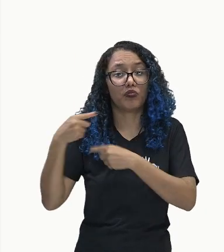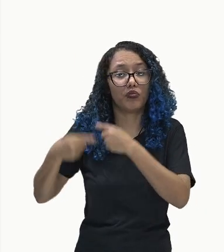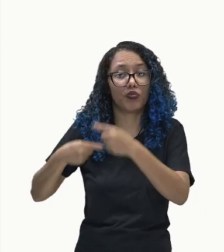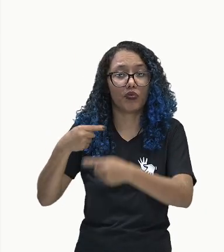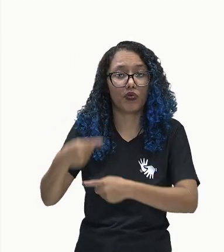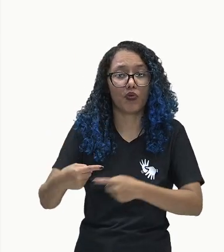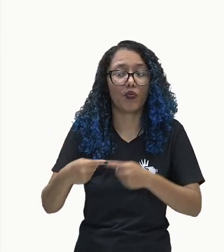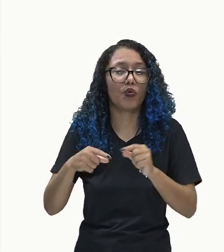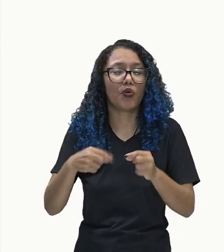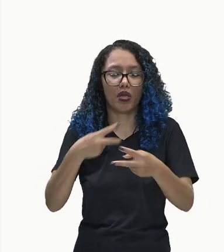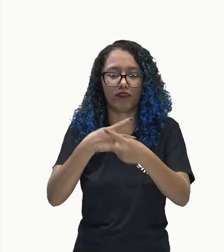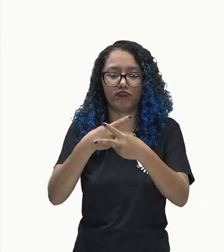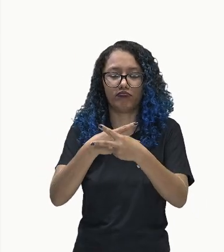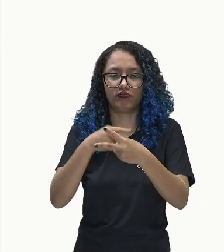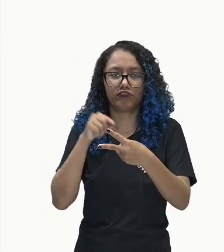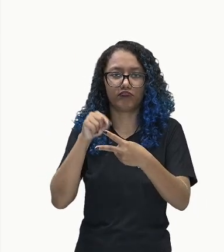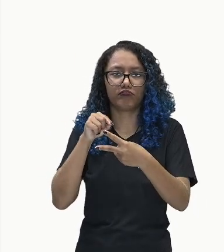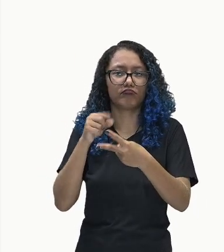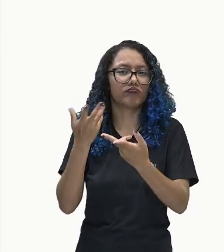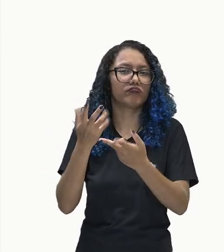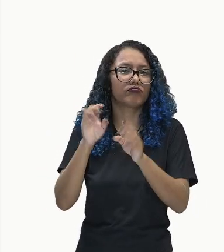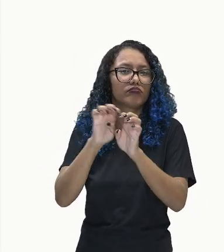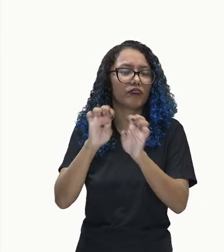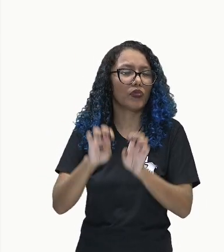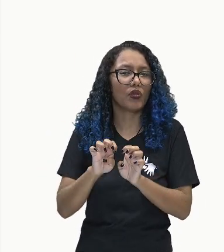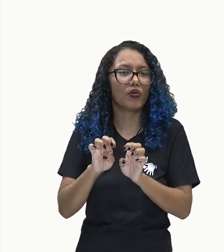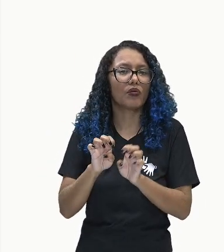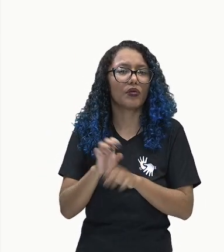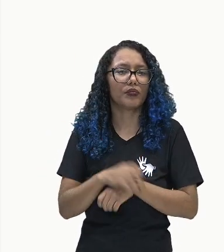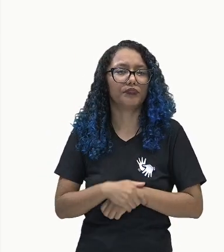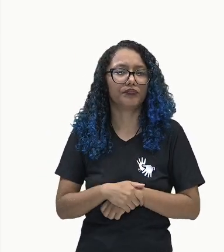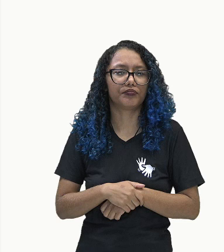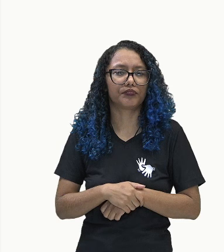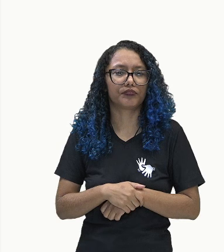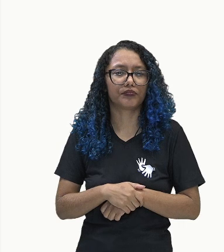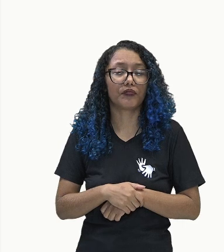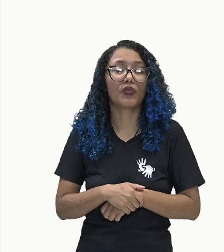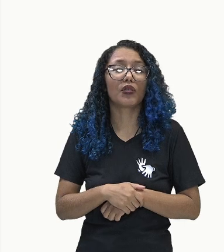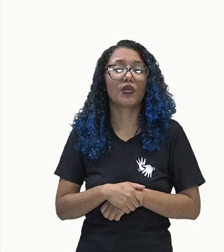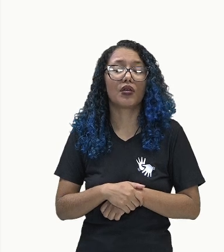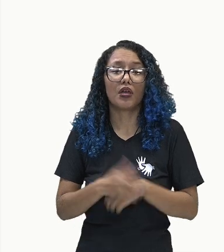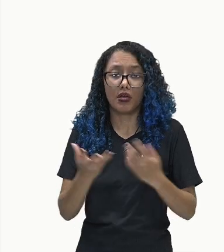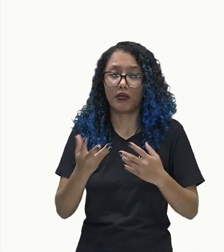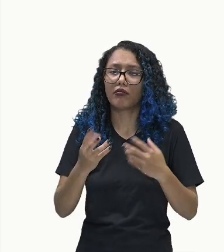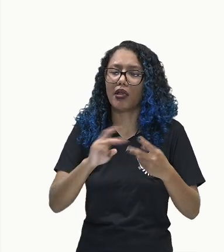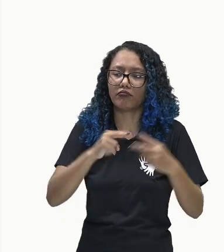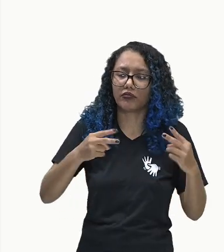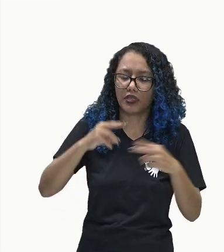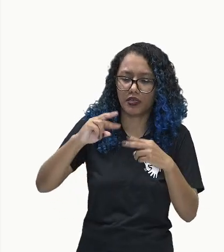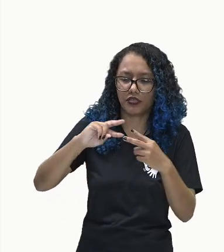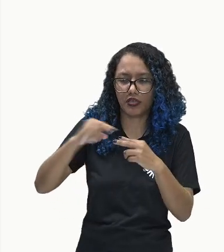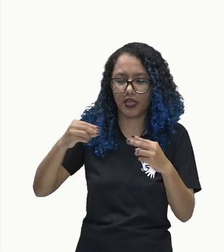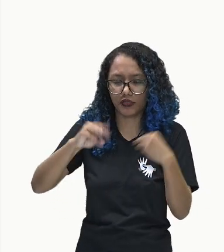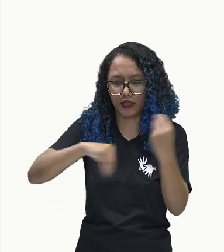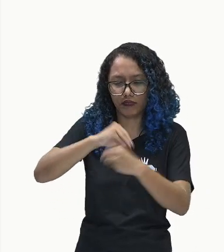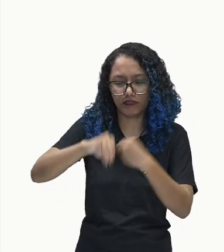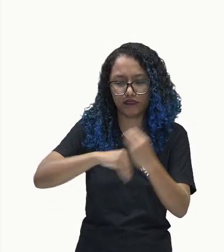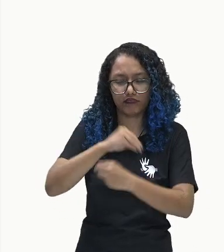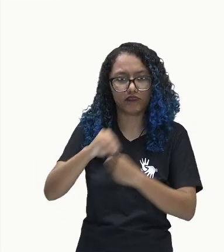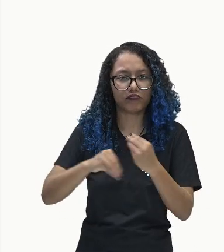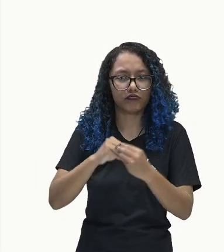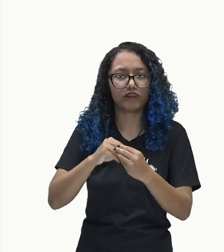aquelas estruturas que são formadas a partir do condensamento do DNA, eles carregam